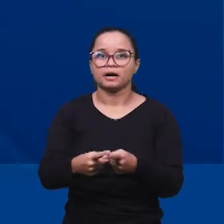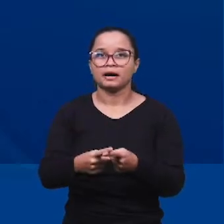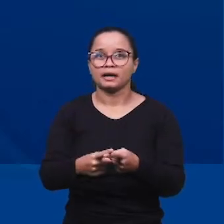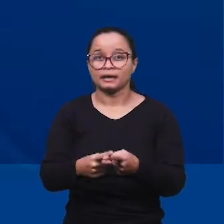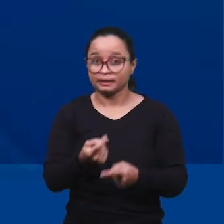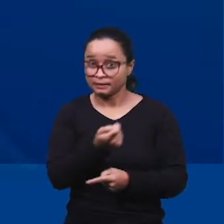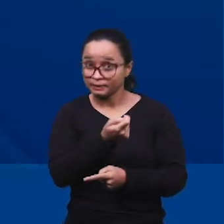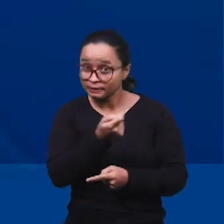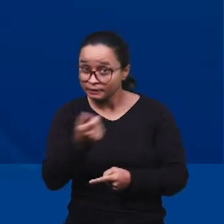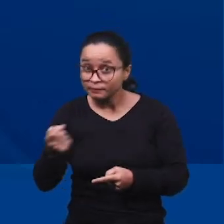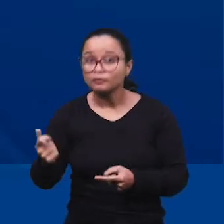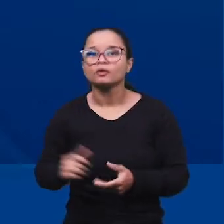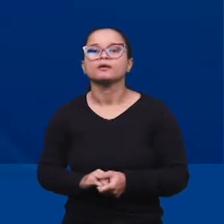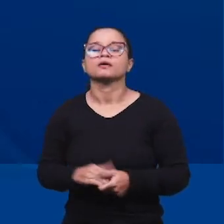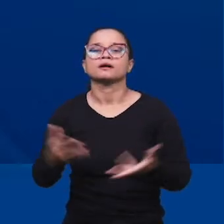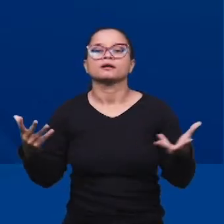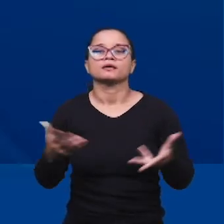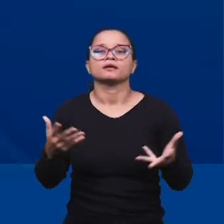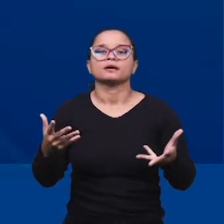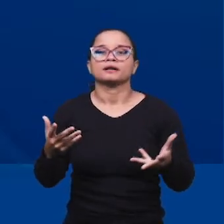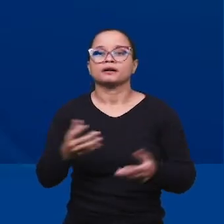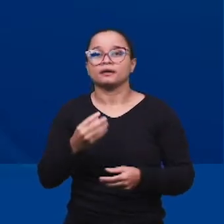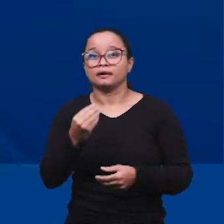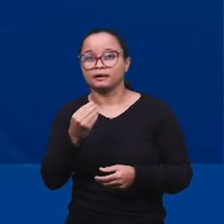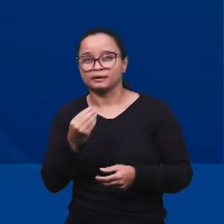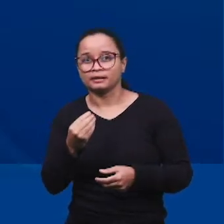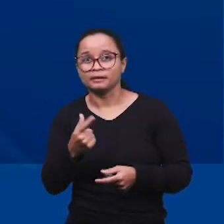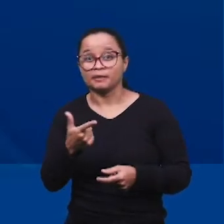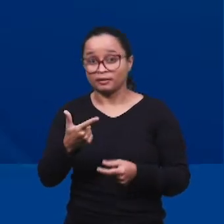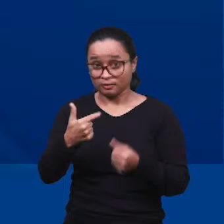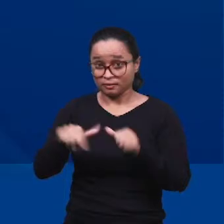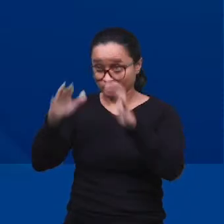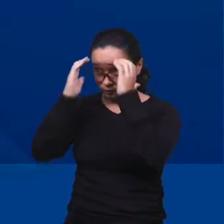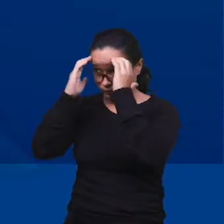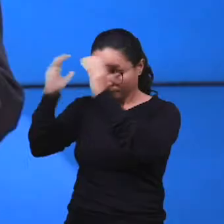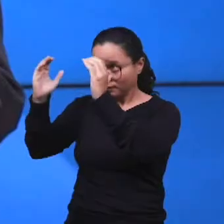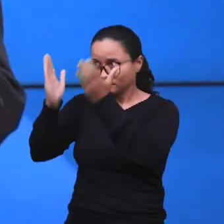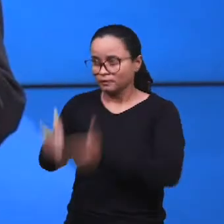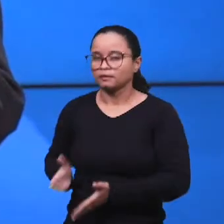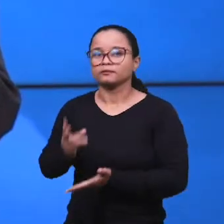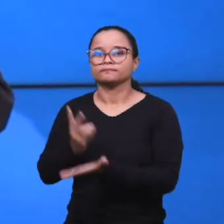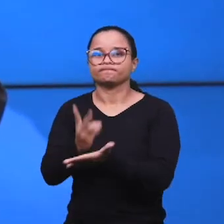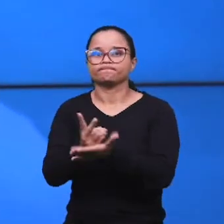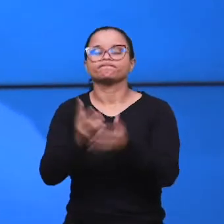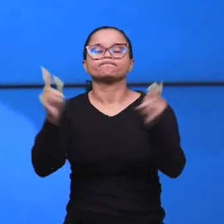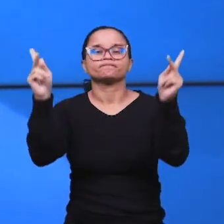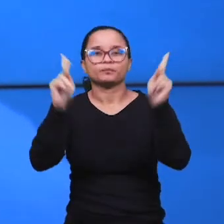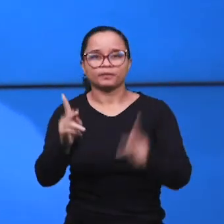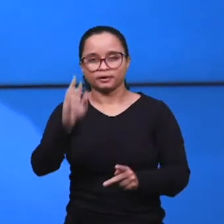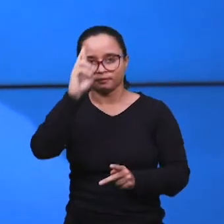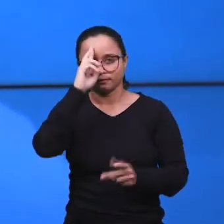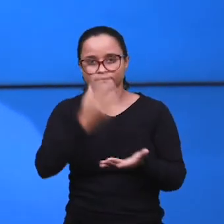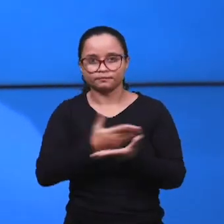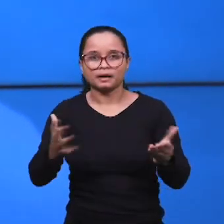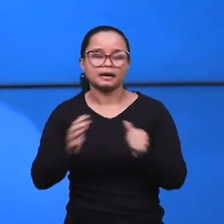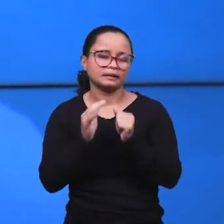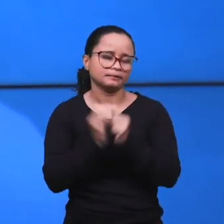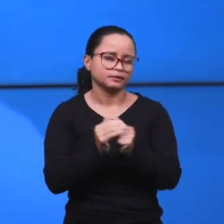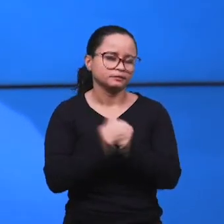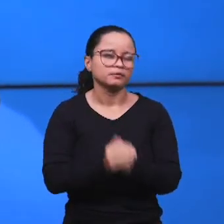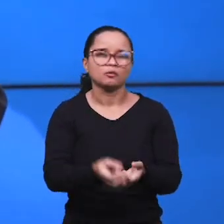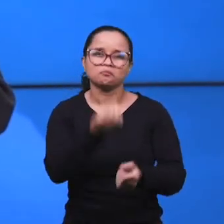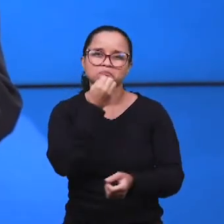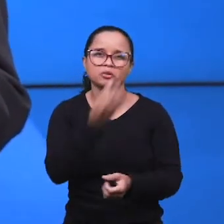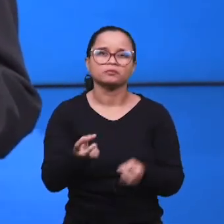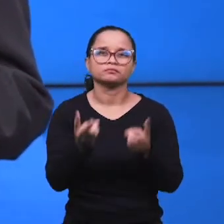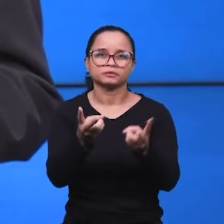força guardastes a minha palavra e não negastes o meu nome. A paz do Senhor. Muito bem, irmã, muito bem colocado, muito bem identificado,